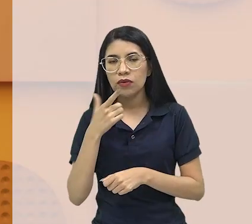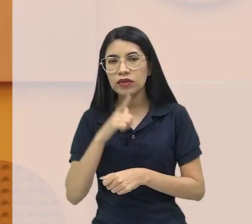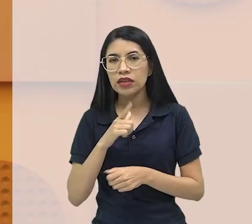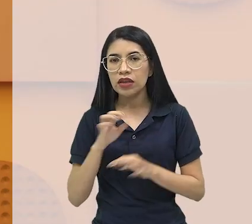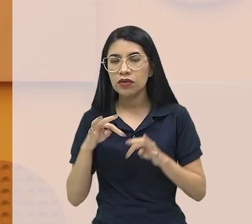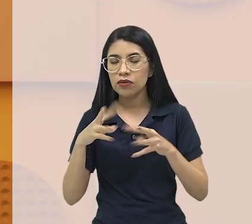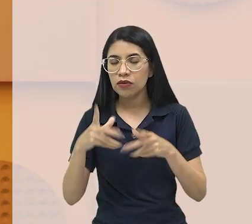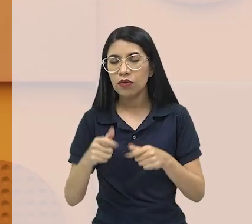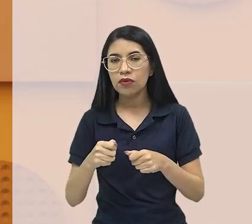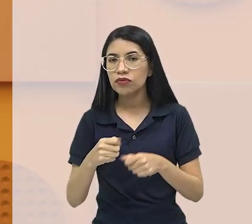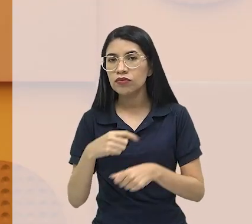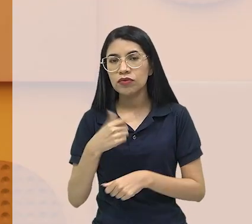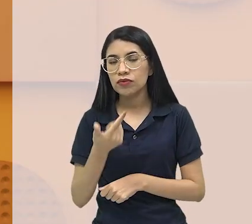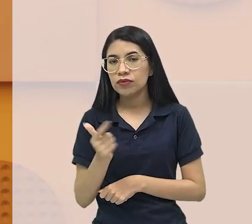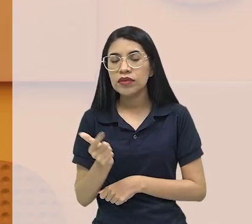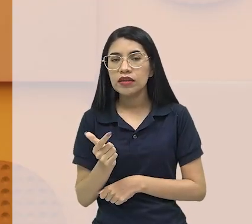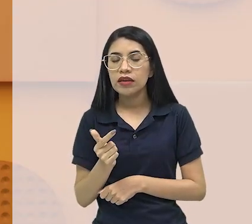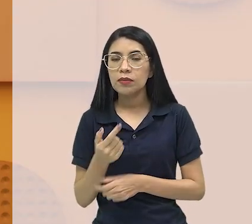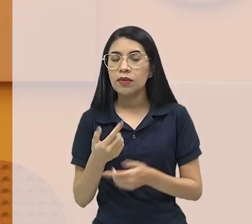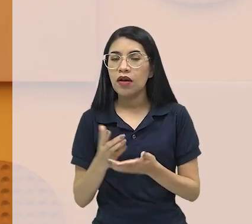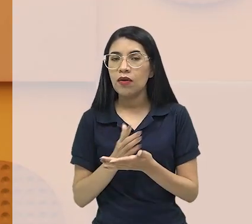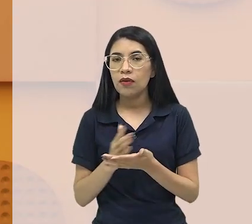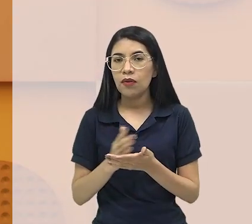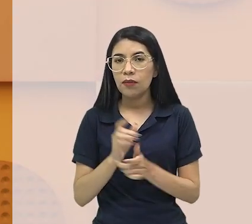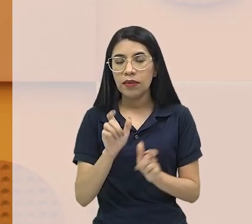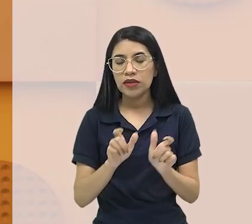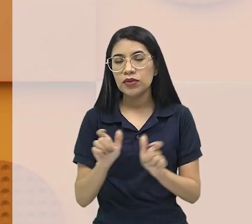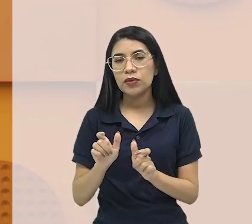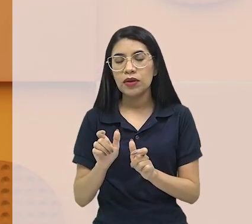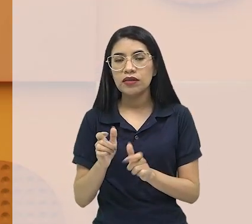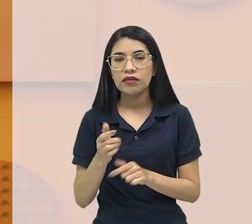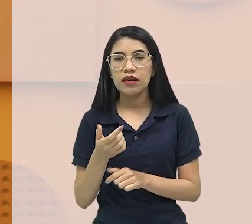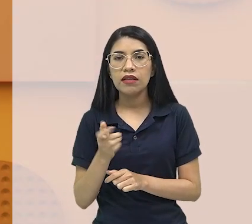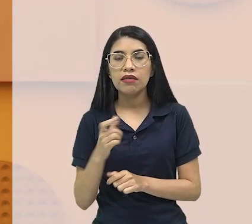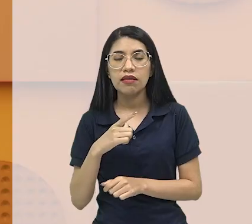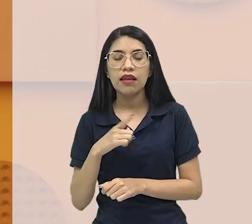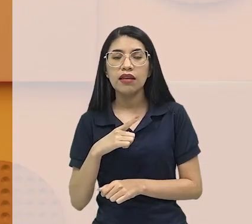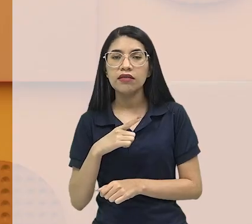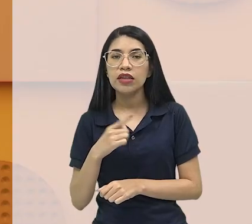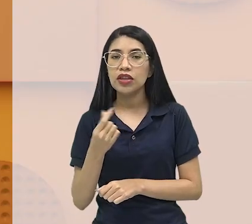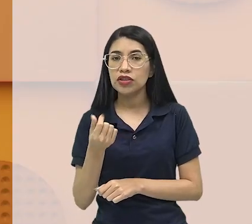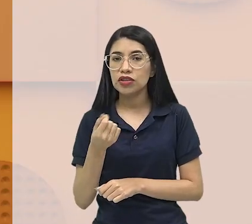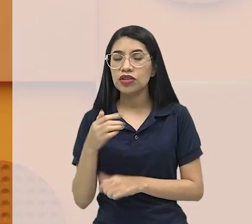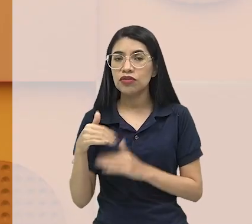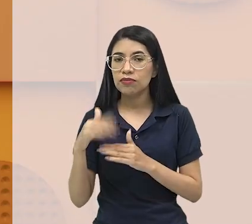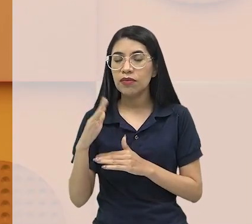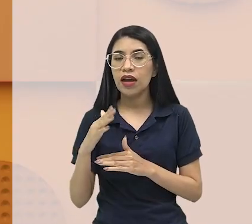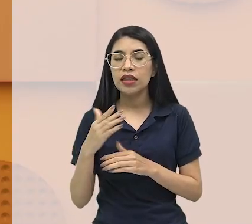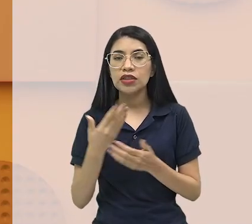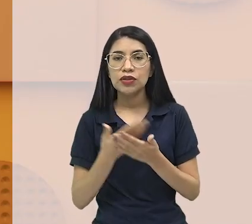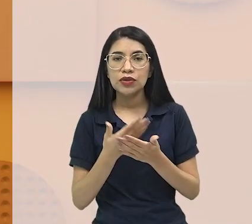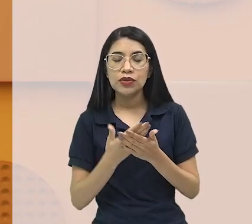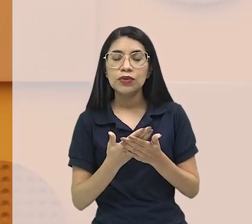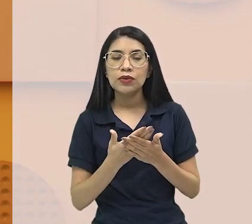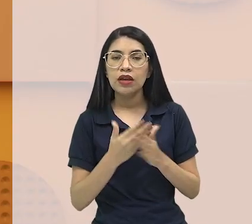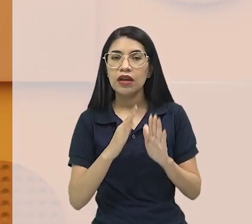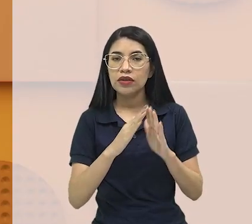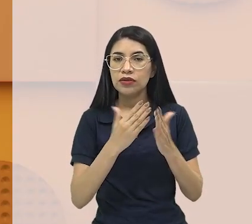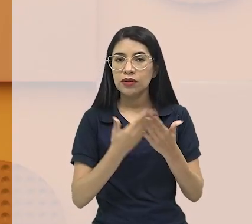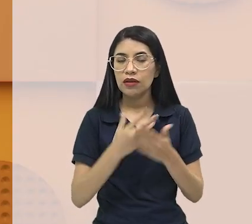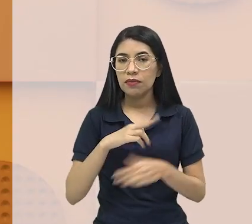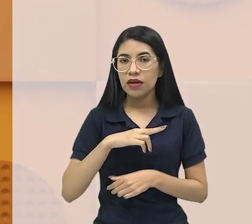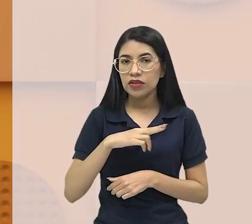universidade? É aí que não, porque muita gente muitas vezes tem mais dinheiro, vai estudar em escolas particulares, fazer